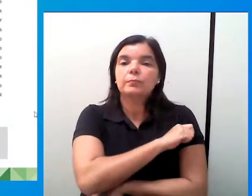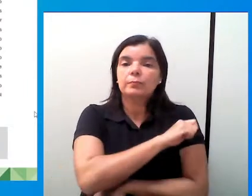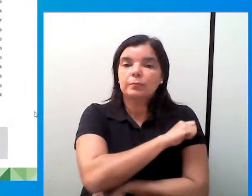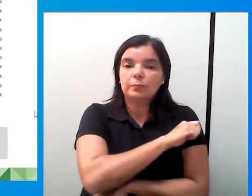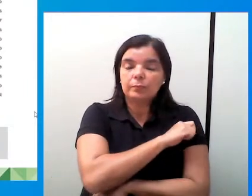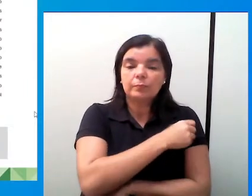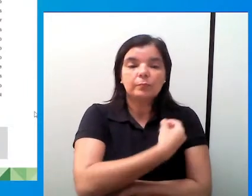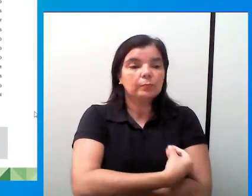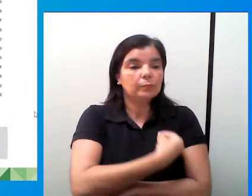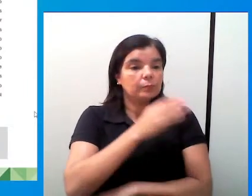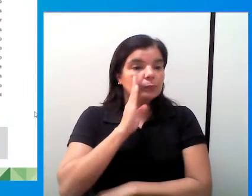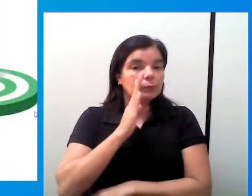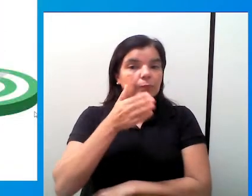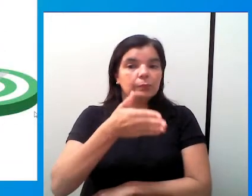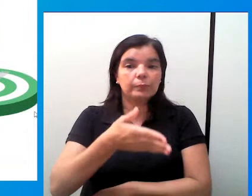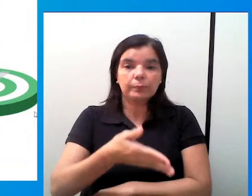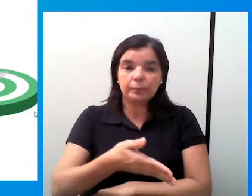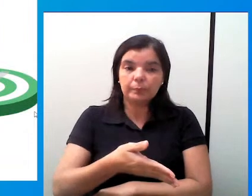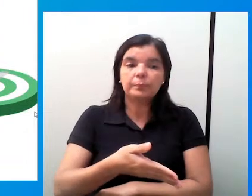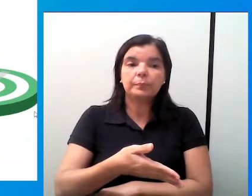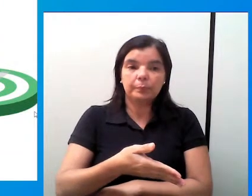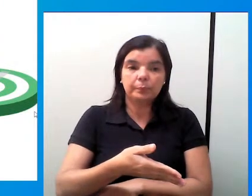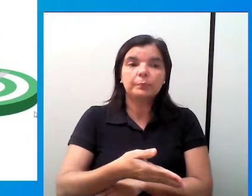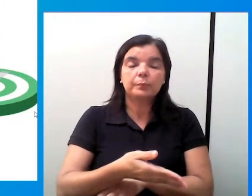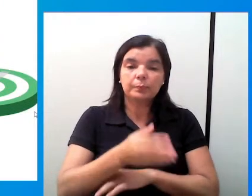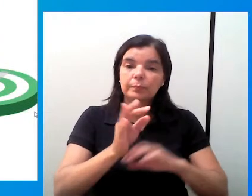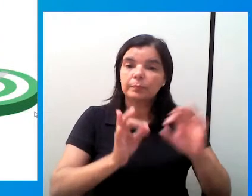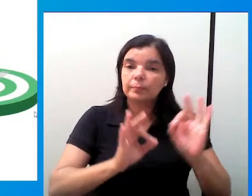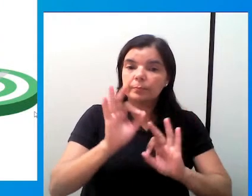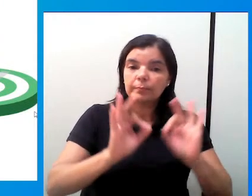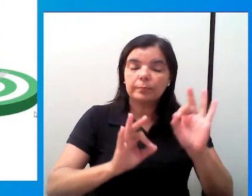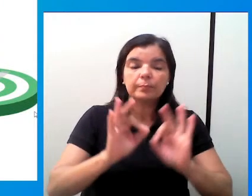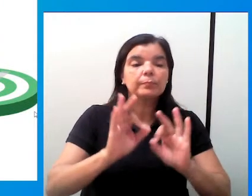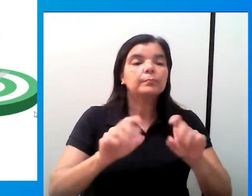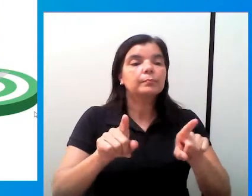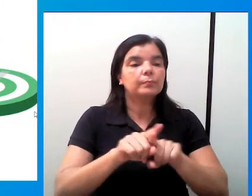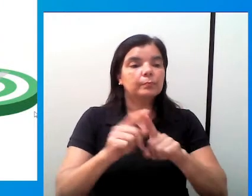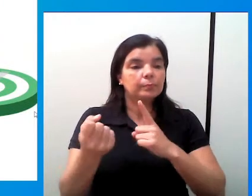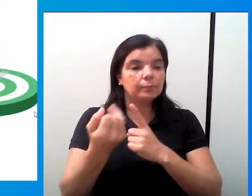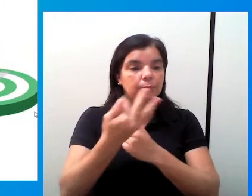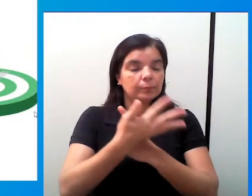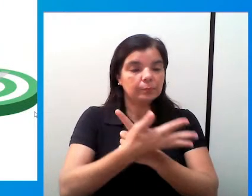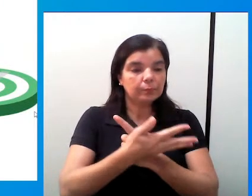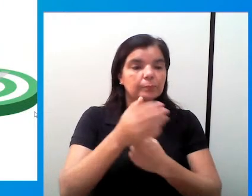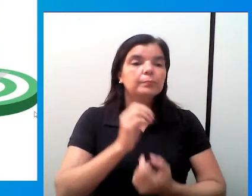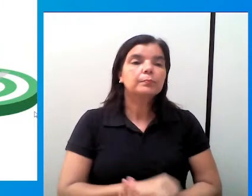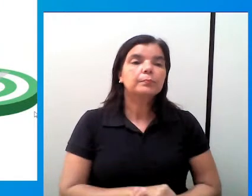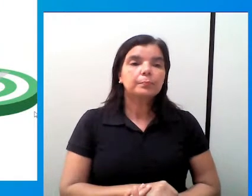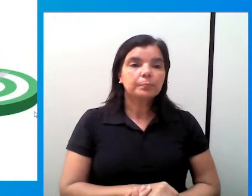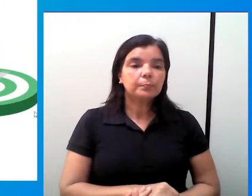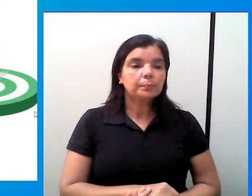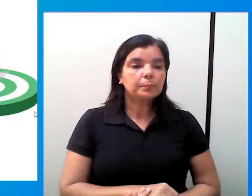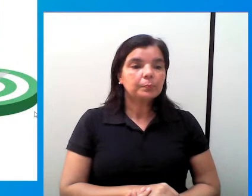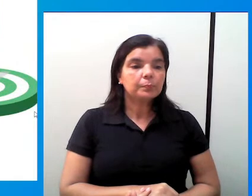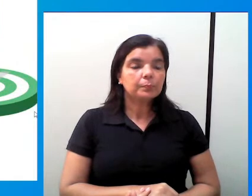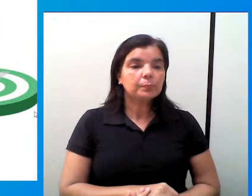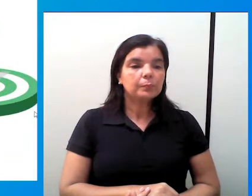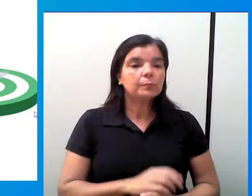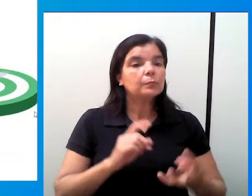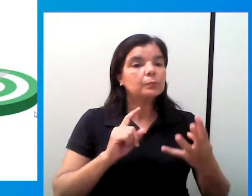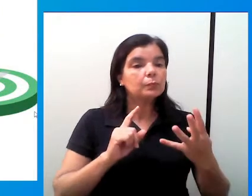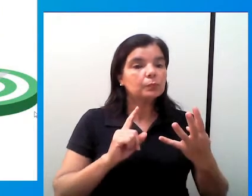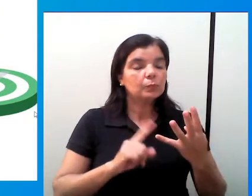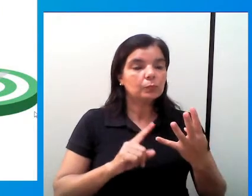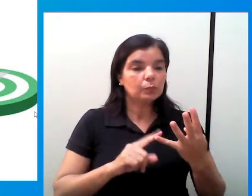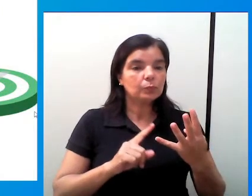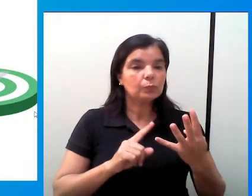aos que estão diretamente ligados à curricularização da extensão. Aqui eu trago um slide que apresenta